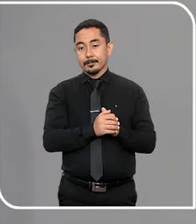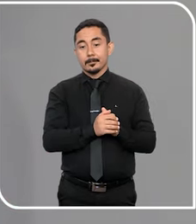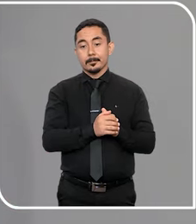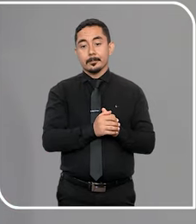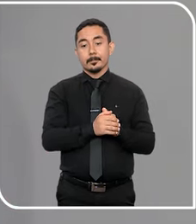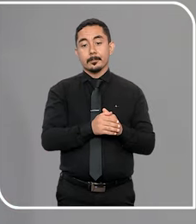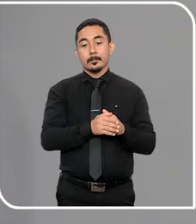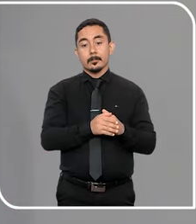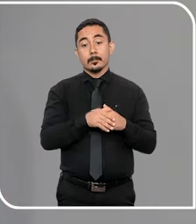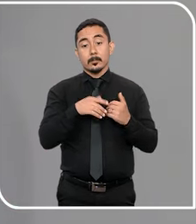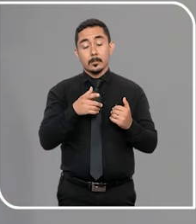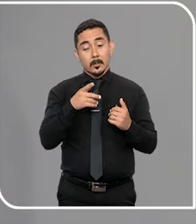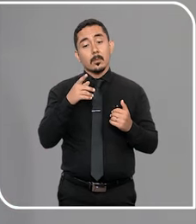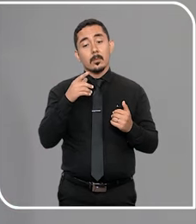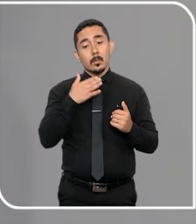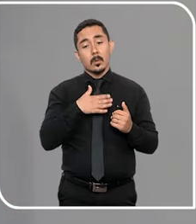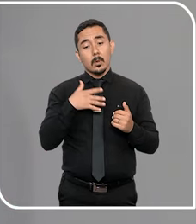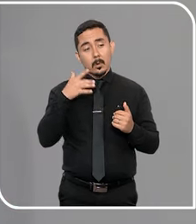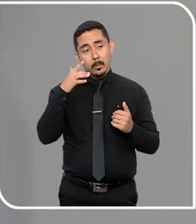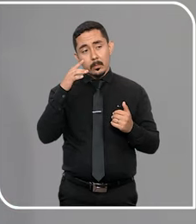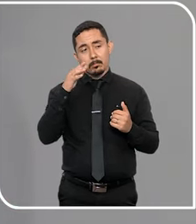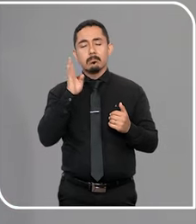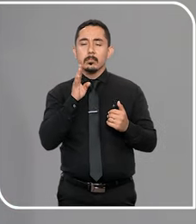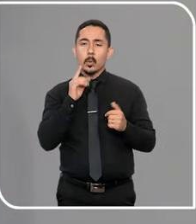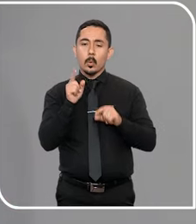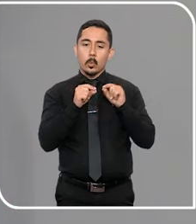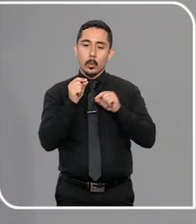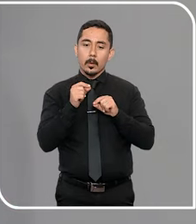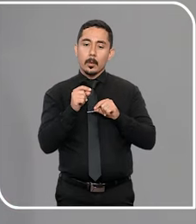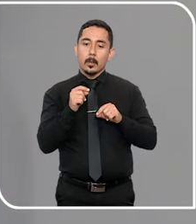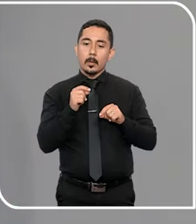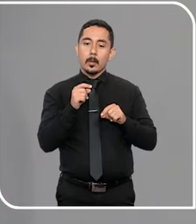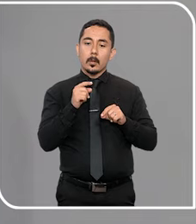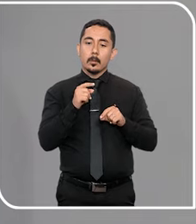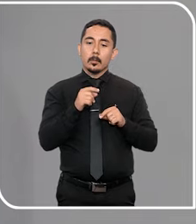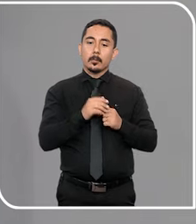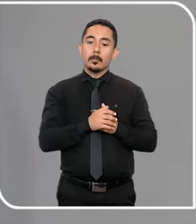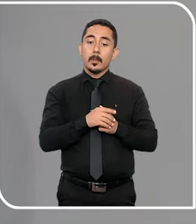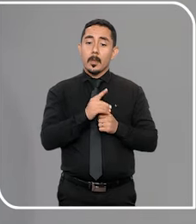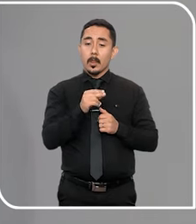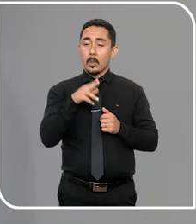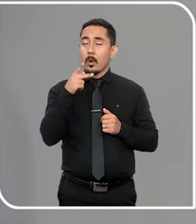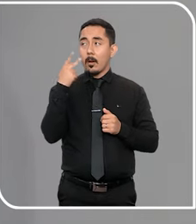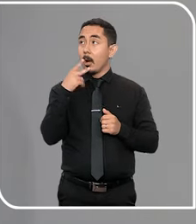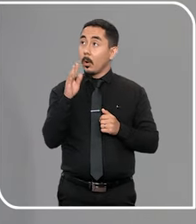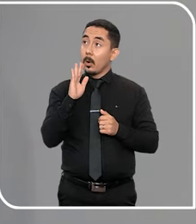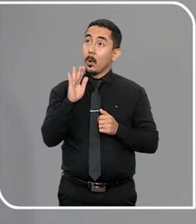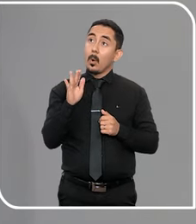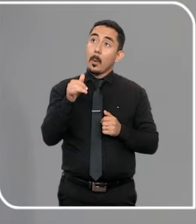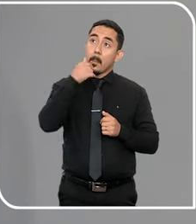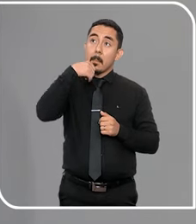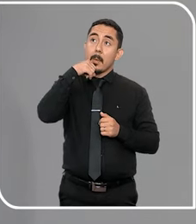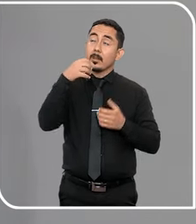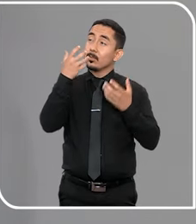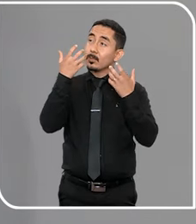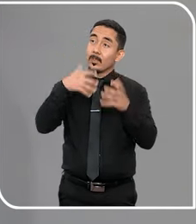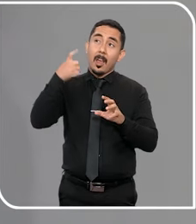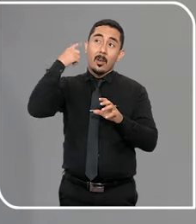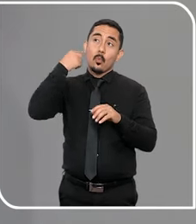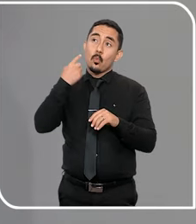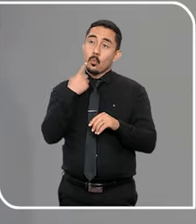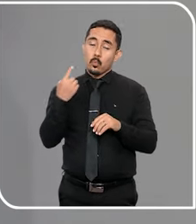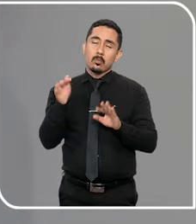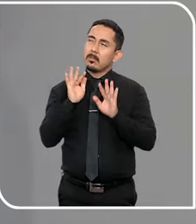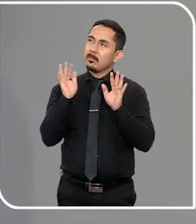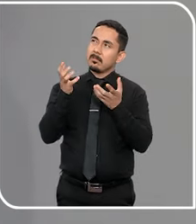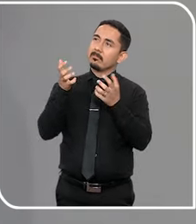e não adianta e é interessante que ele fala para mim assim nunca o João para falou mãe não